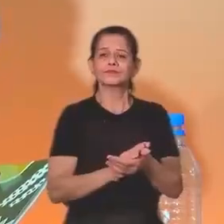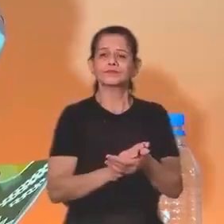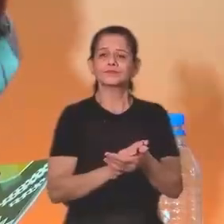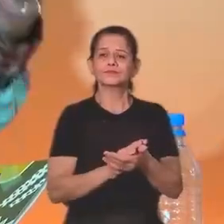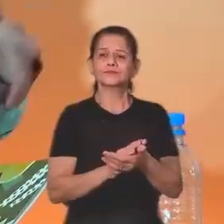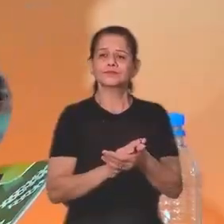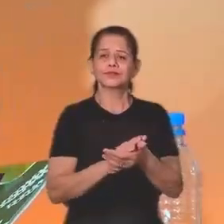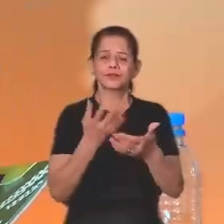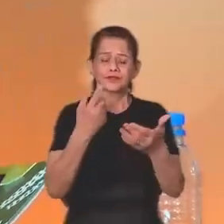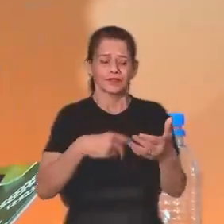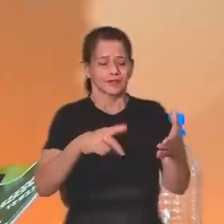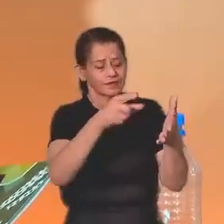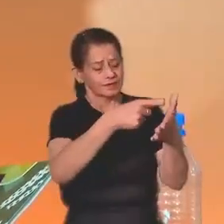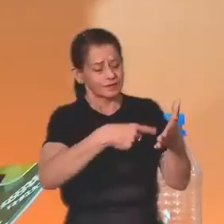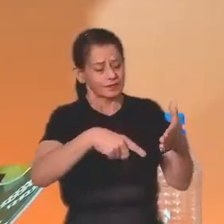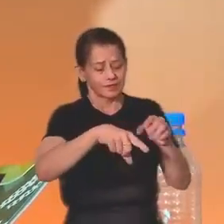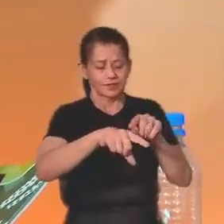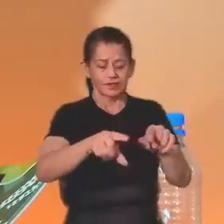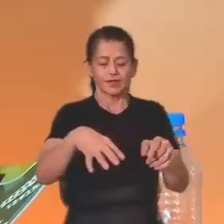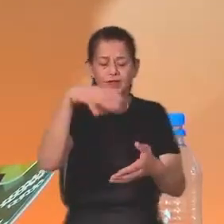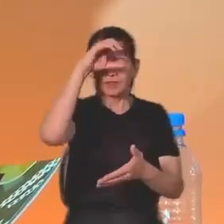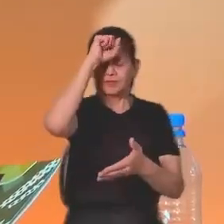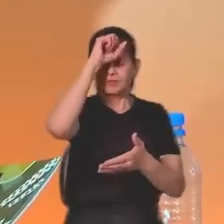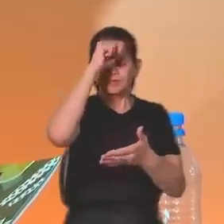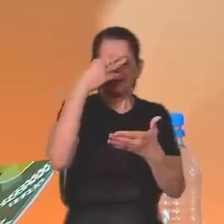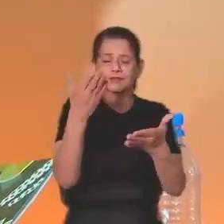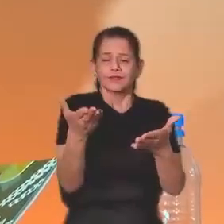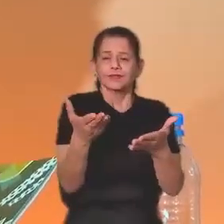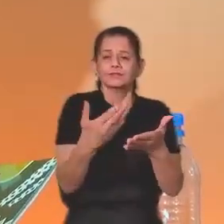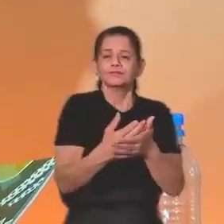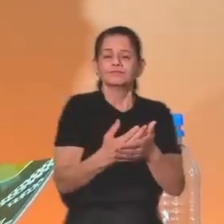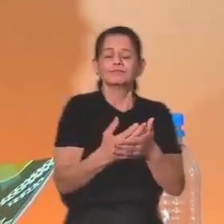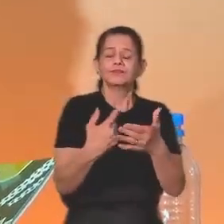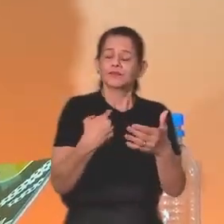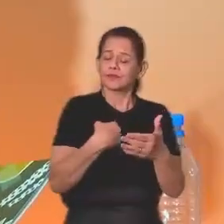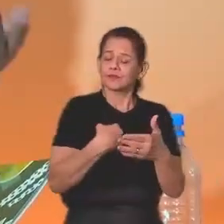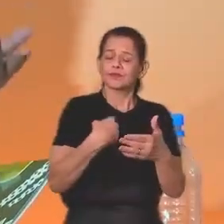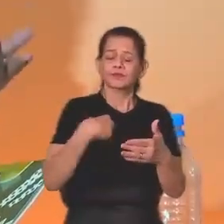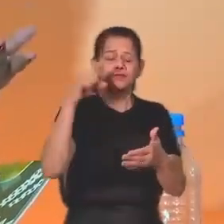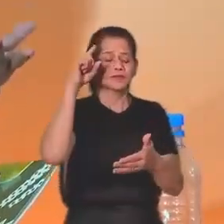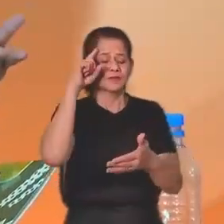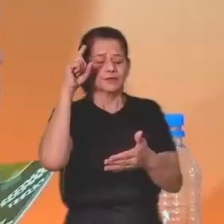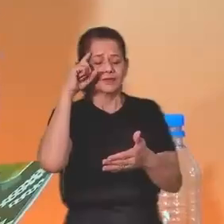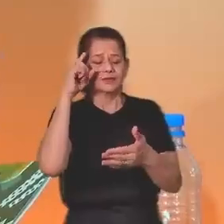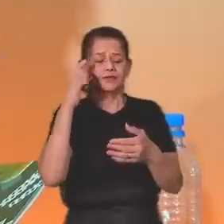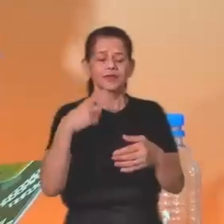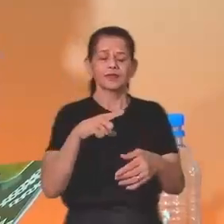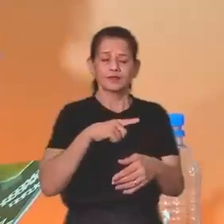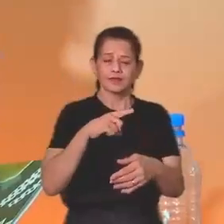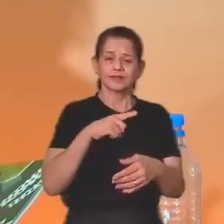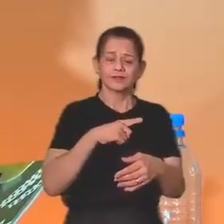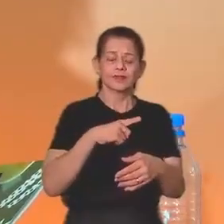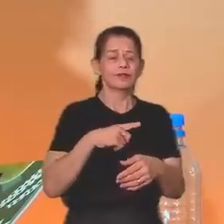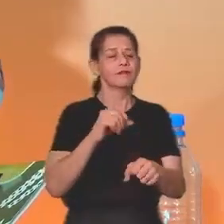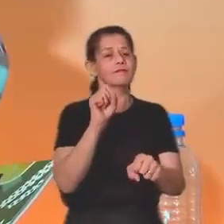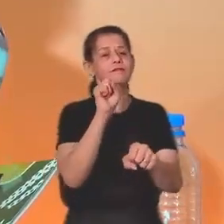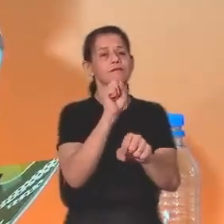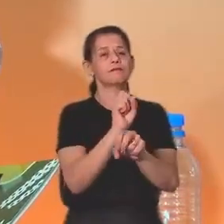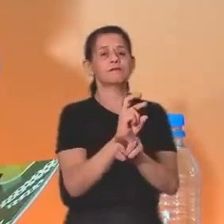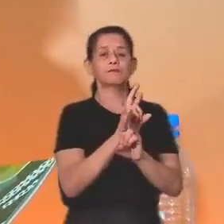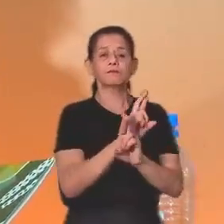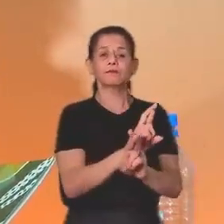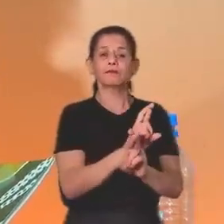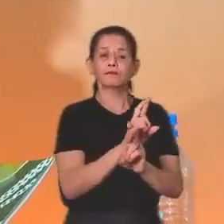nesses percalços que a gente enfrenta, eu penso também que a gente tem que ter esperança, né?